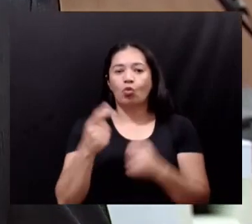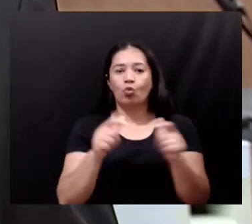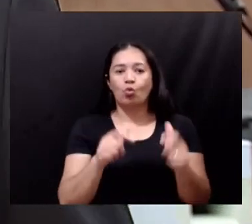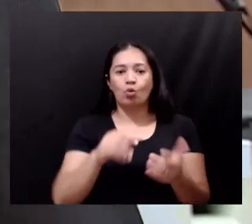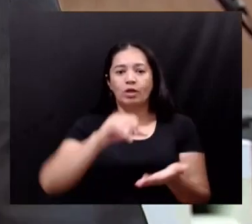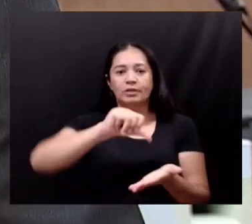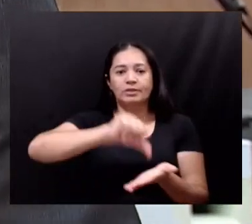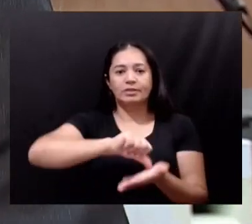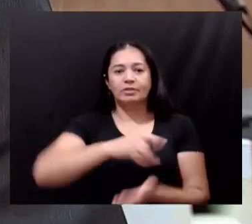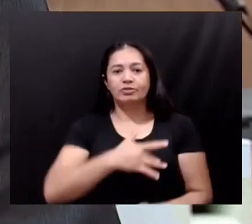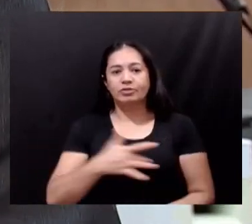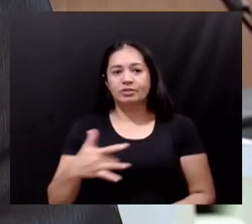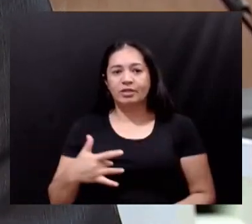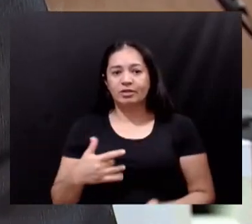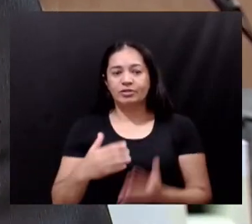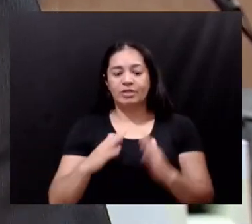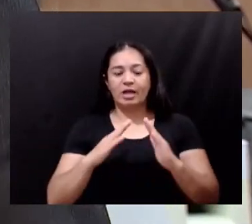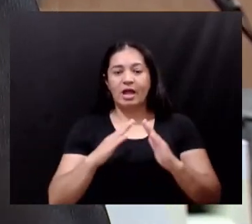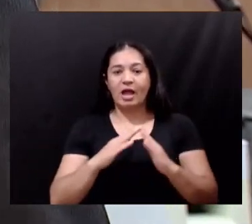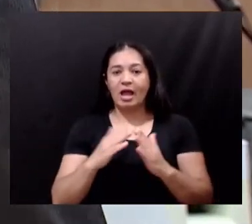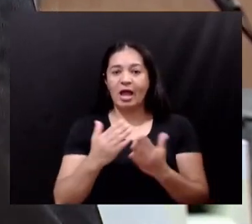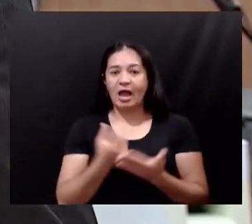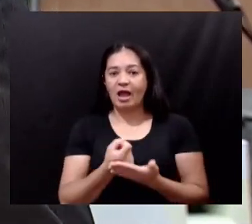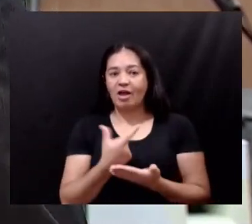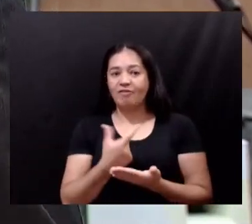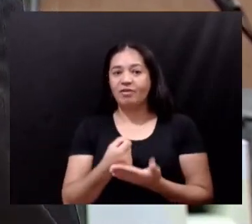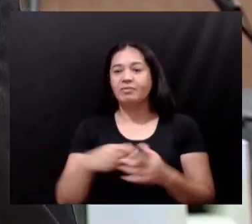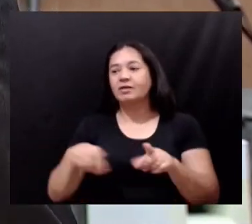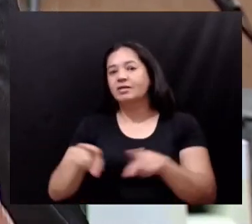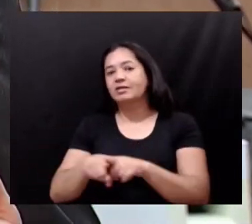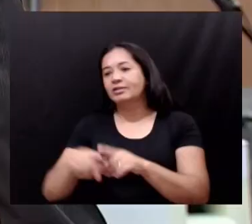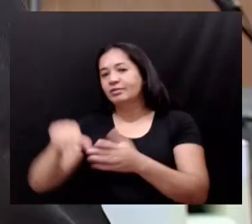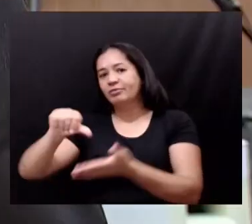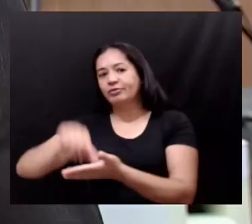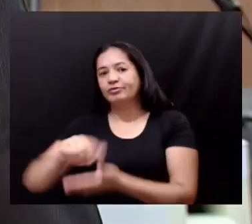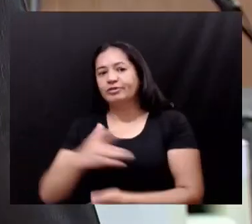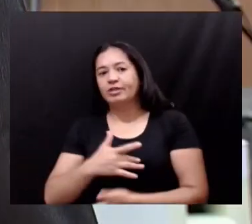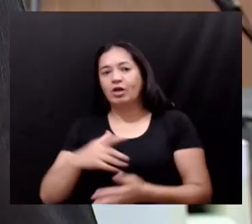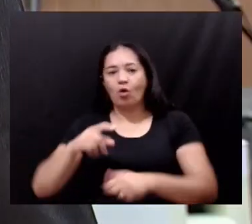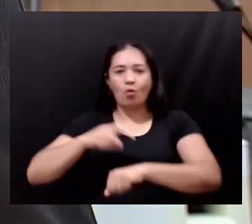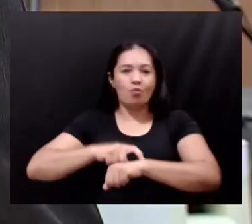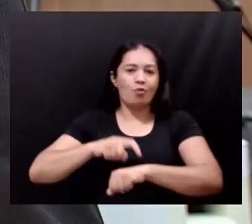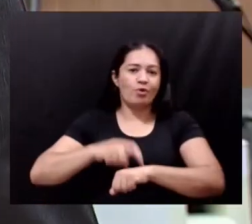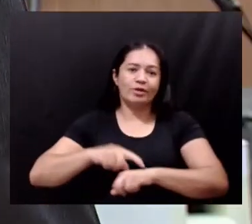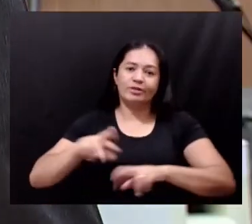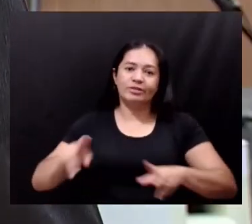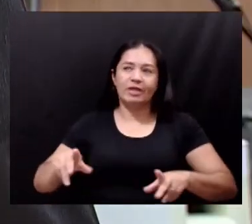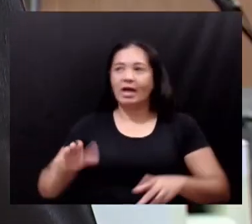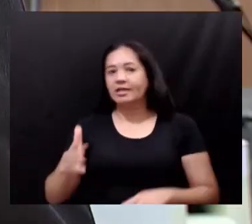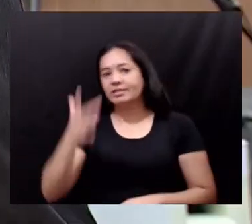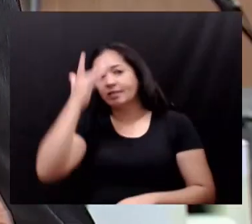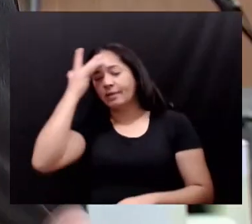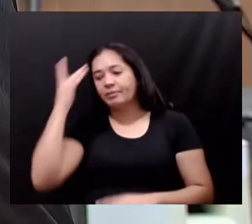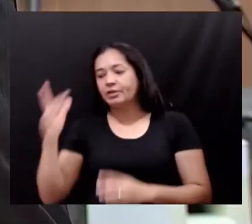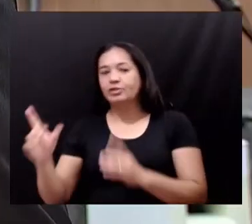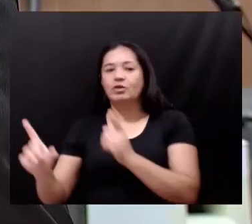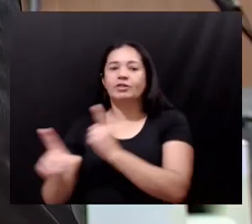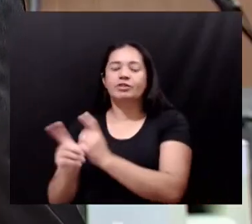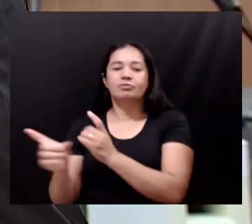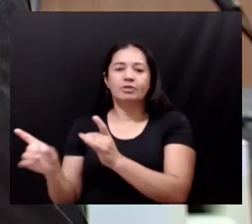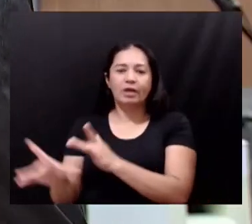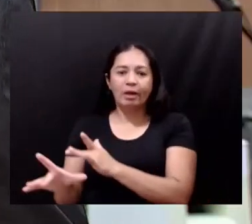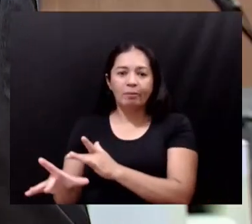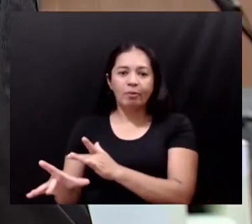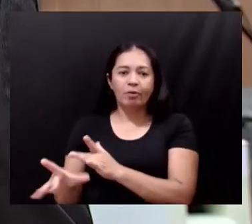da farmácia e o funcionamento do centro de saúde. Muitas vezes as pessoas saem da consulta no centro de saúde, no posto de saúde, e a farmácia